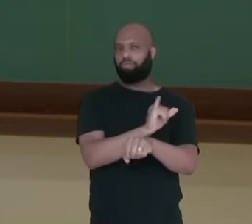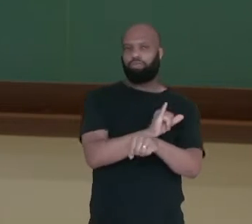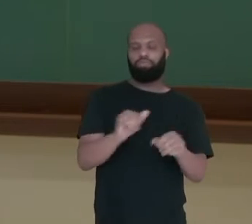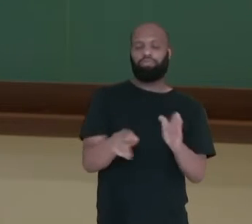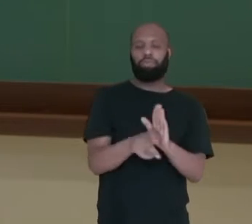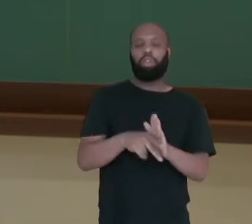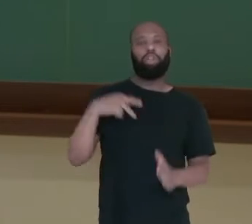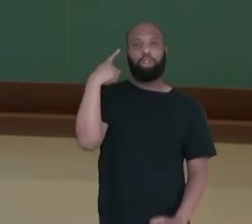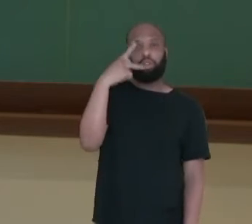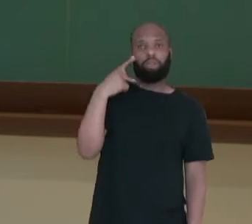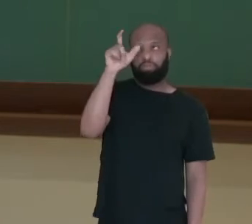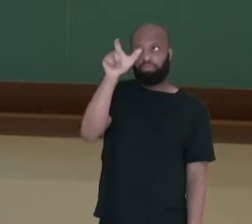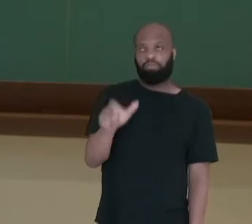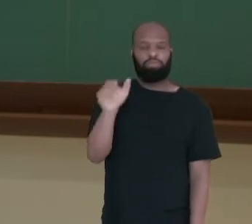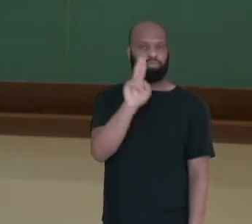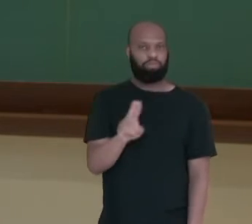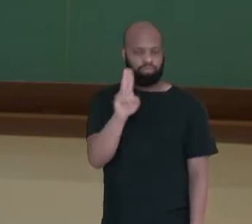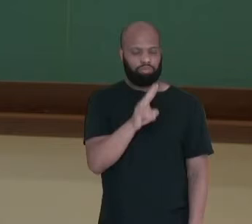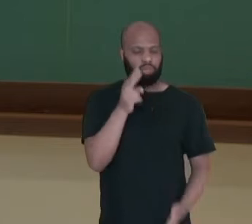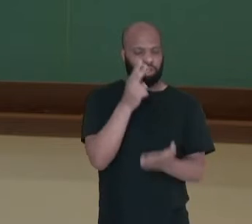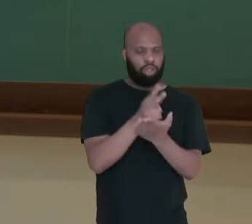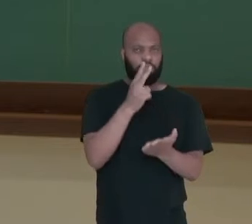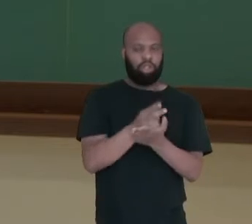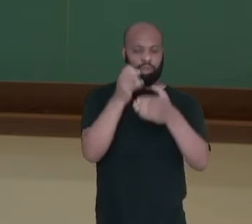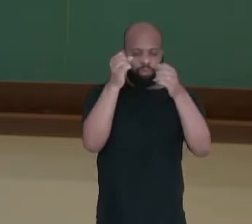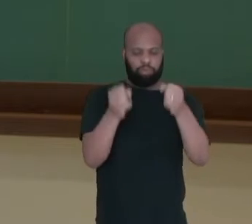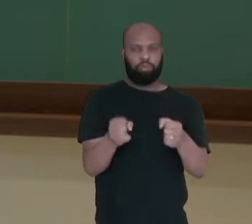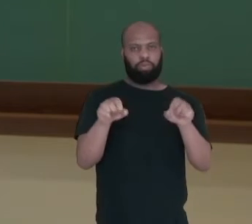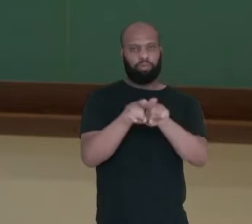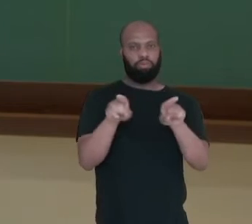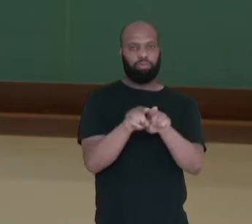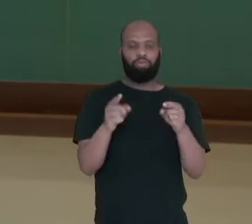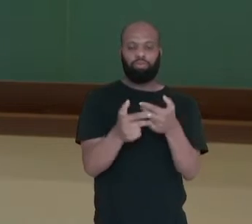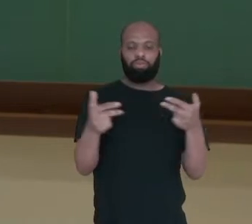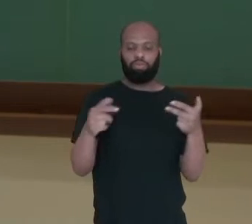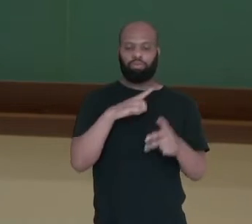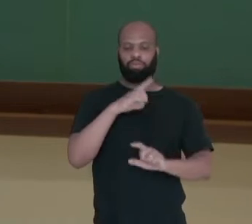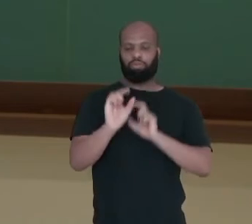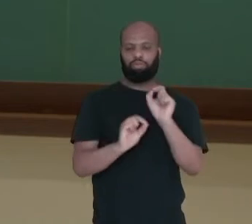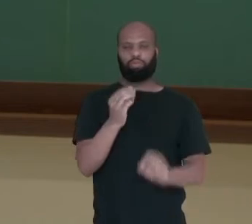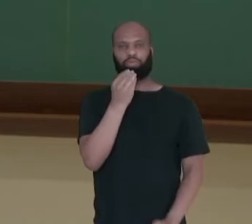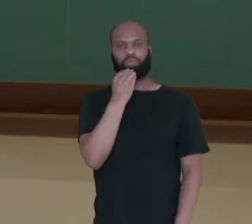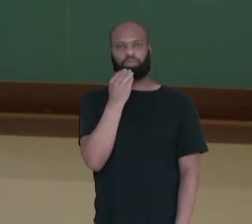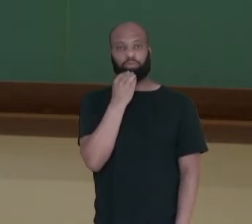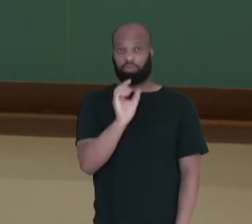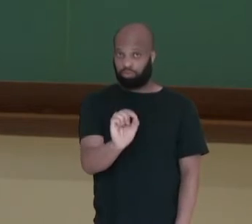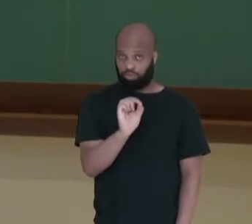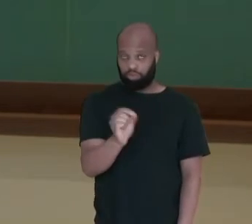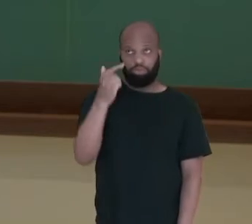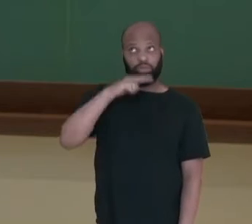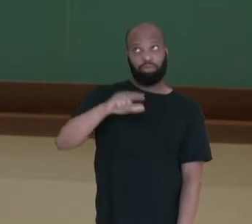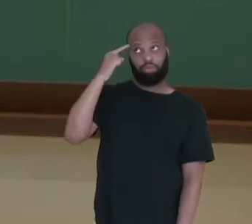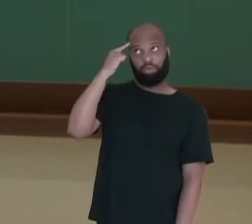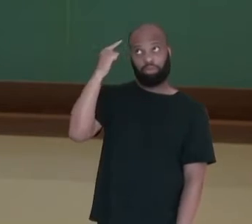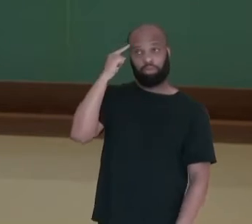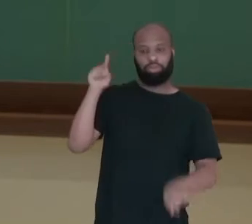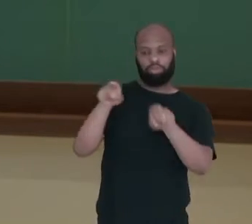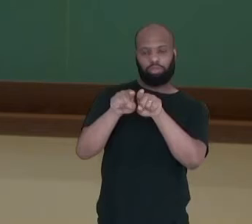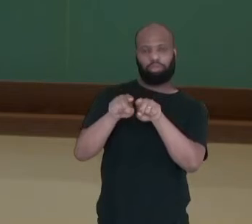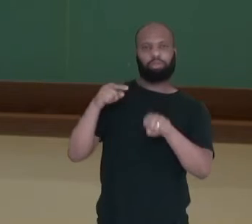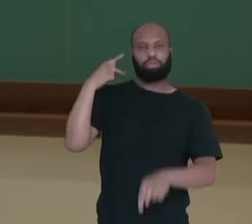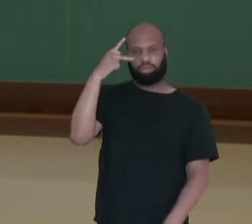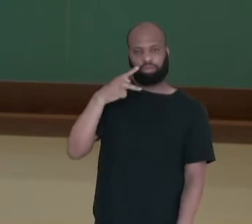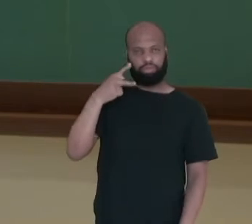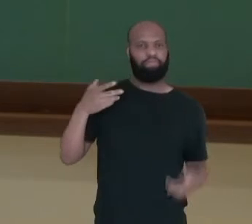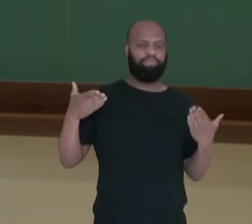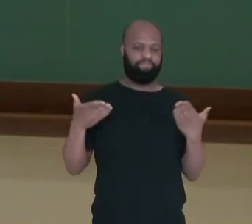que um político utiliza para se manter no poder, algo que nos dá a possibilidade até de pensar a política